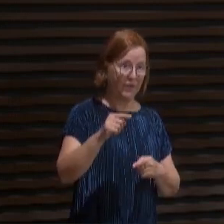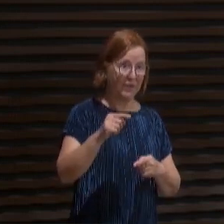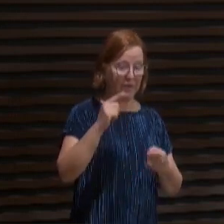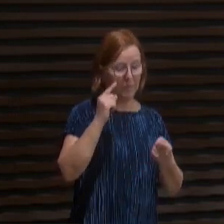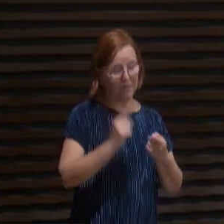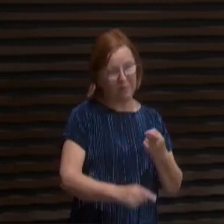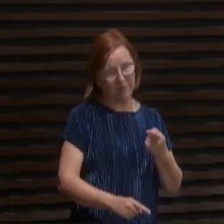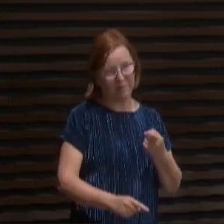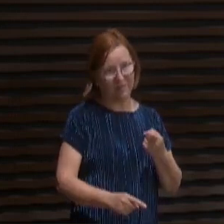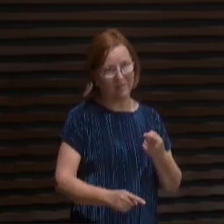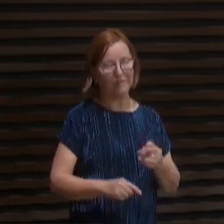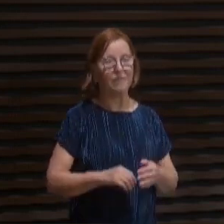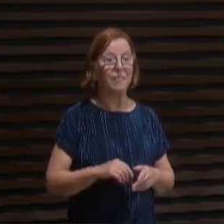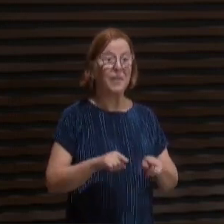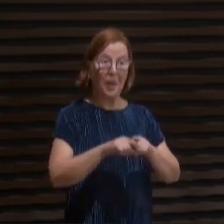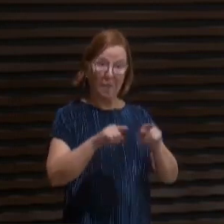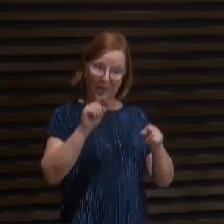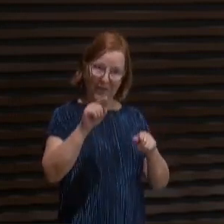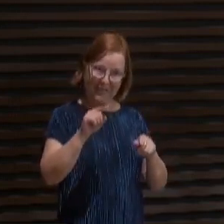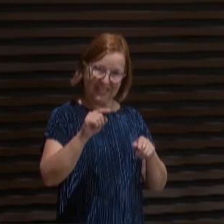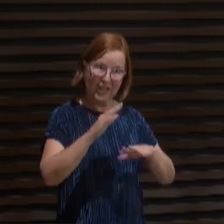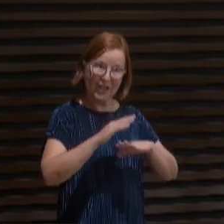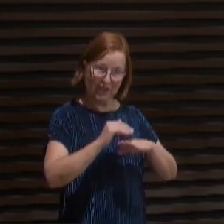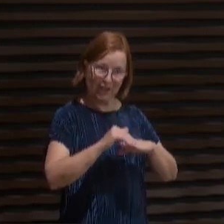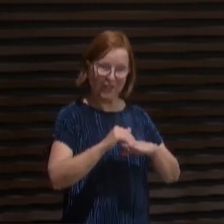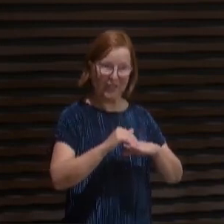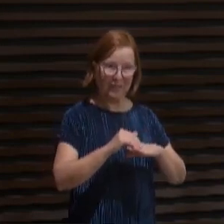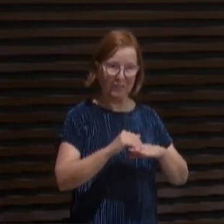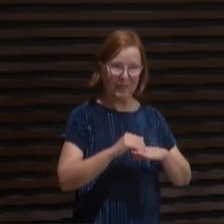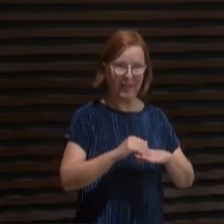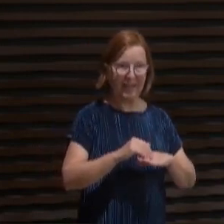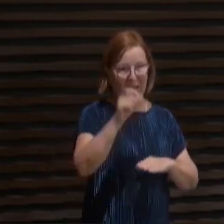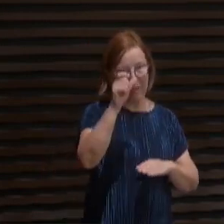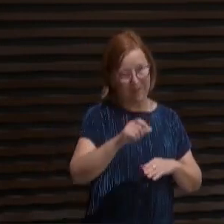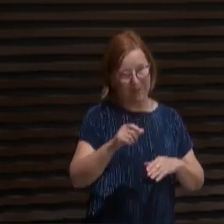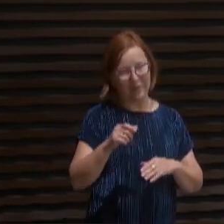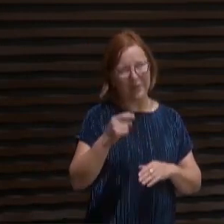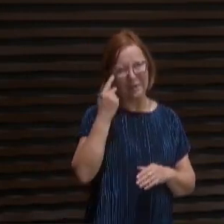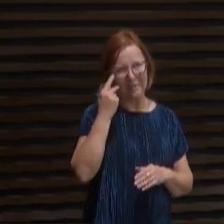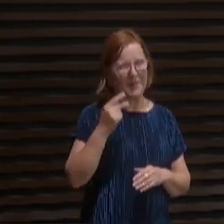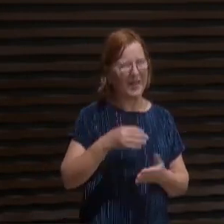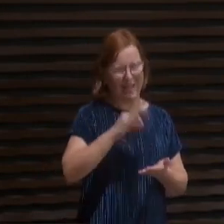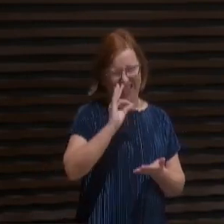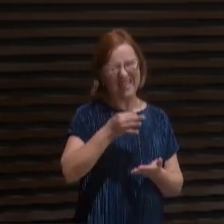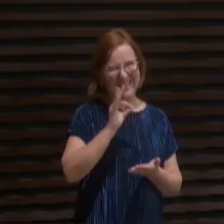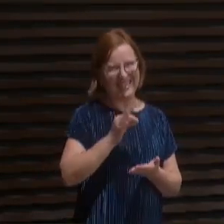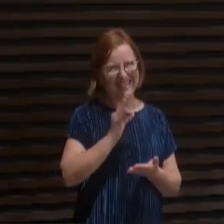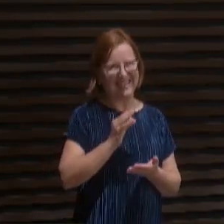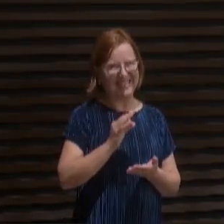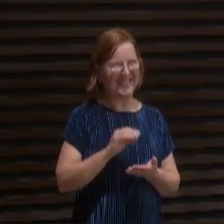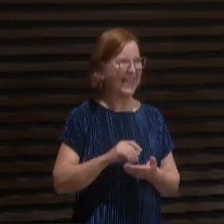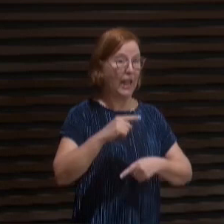Vocês não podem. Mas você chama o paciente depois, diz: vamos tomar um cafezinho? Depois